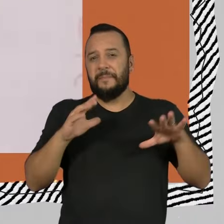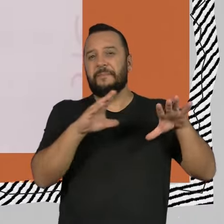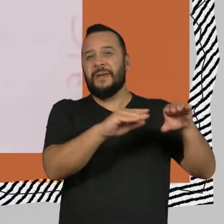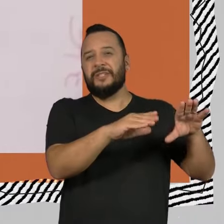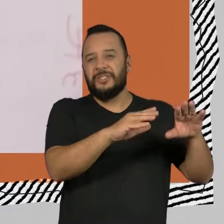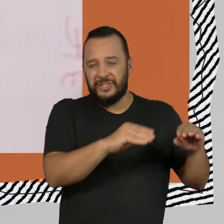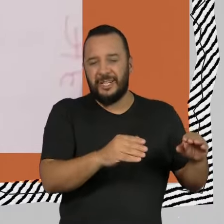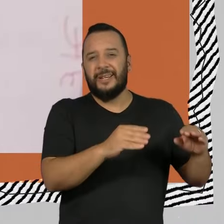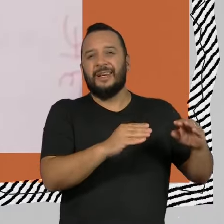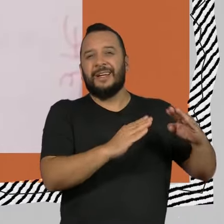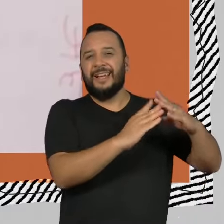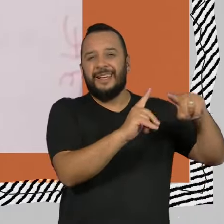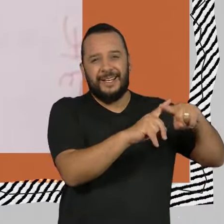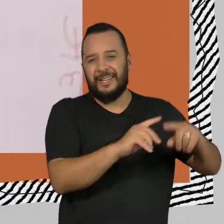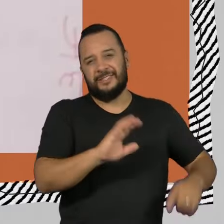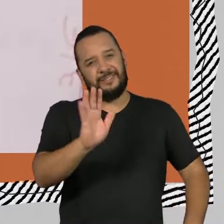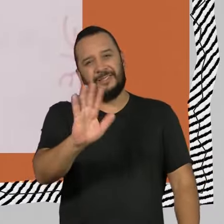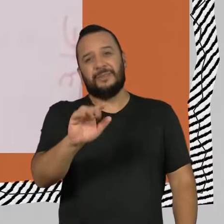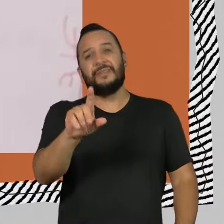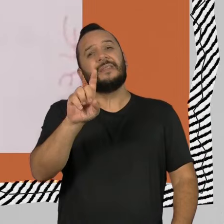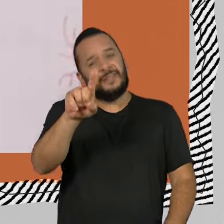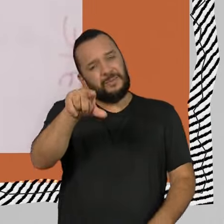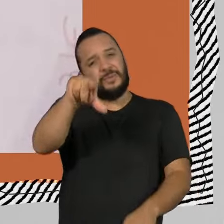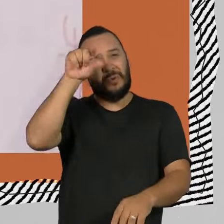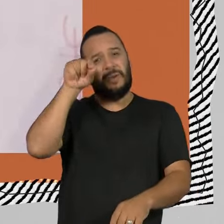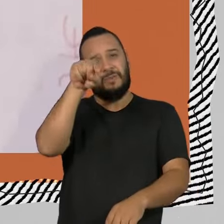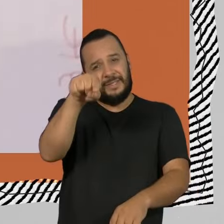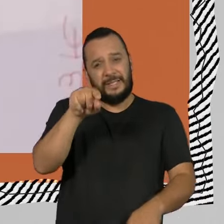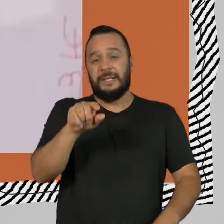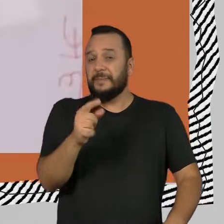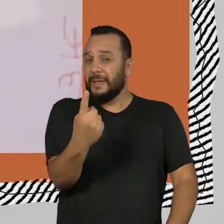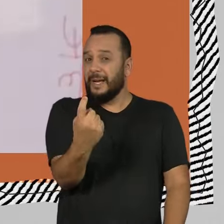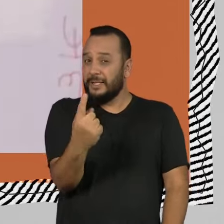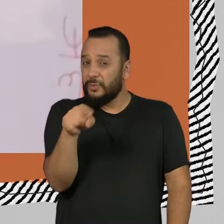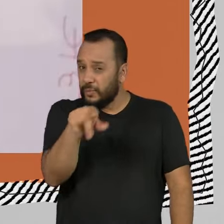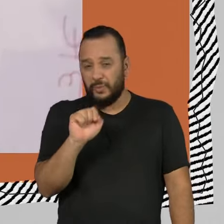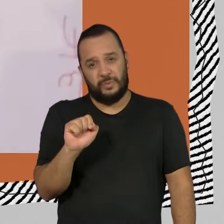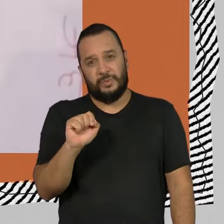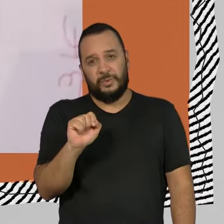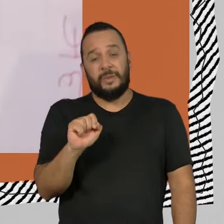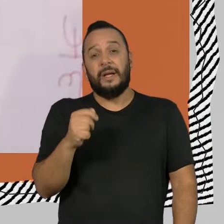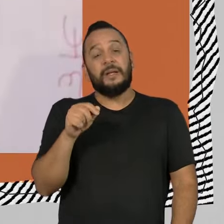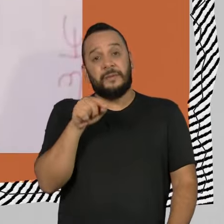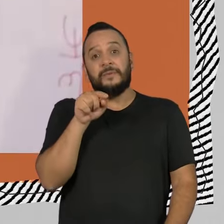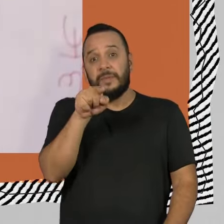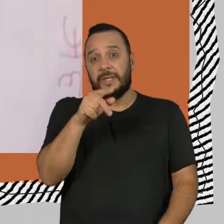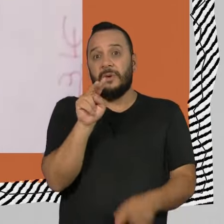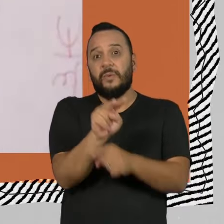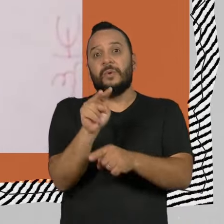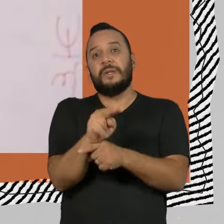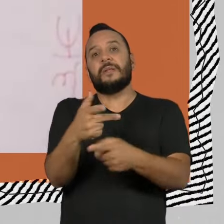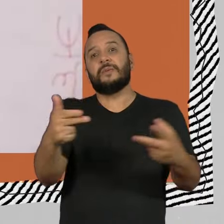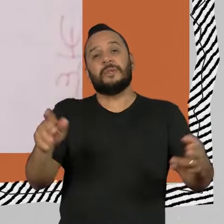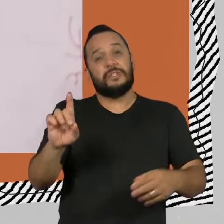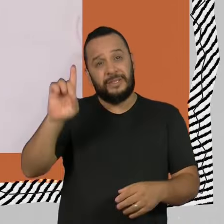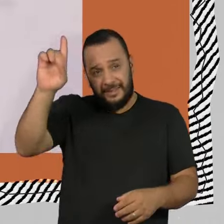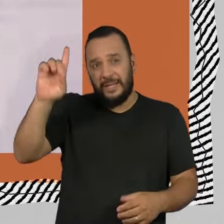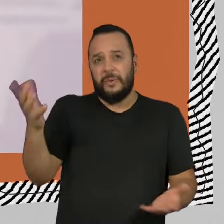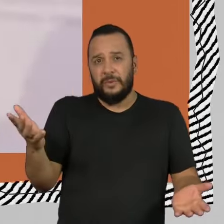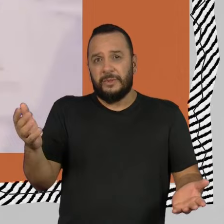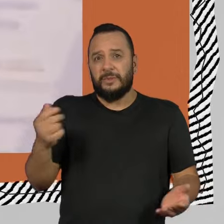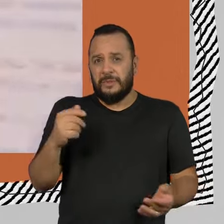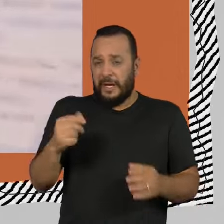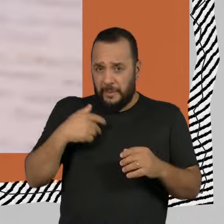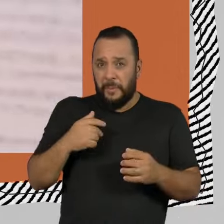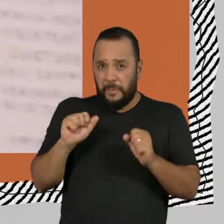Deus Deus escolheu você só para isso não é assim e ele cuida de Quem trata das coisas de Deus e ele tá dizendo que ninguém